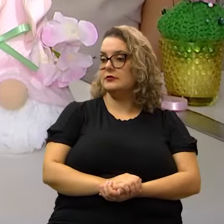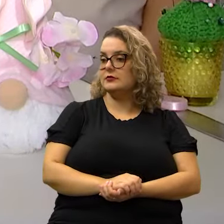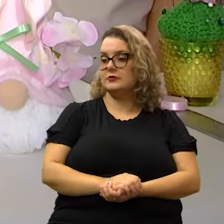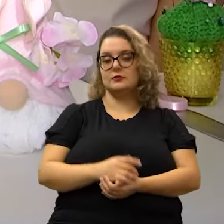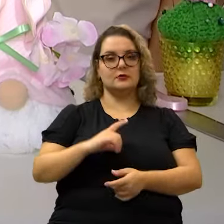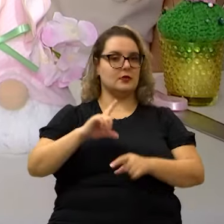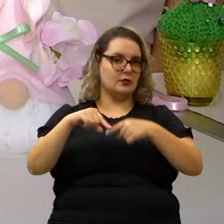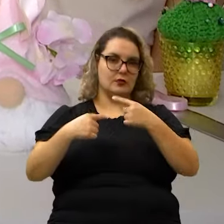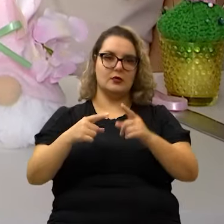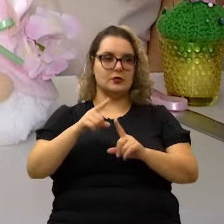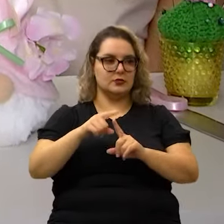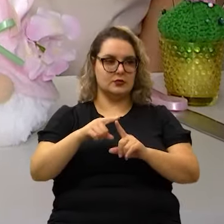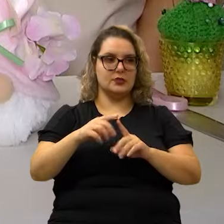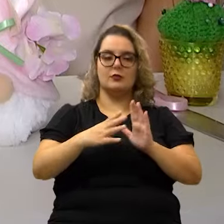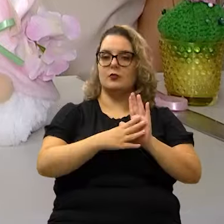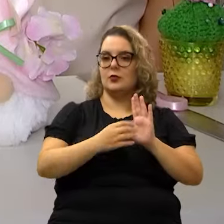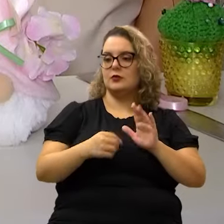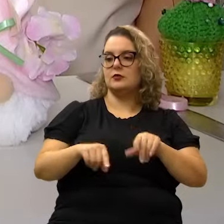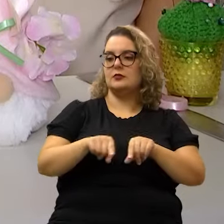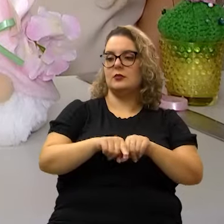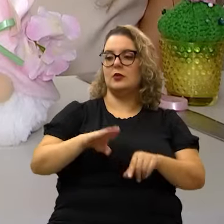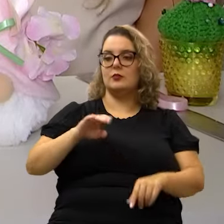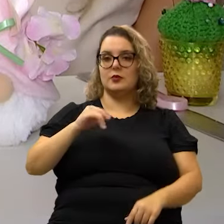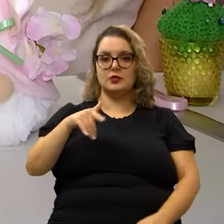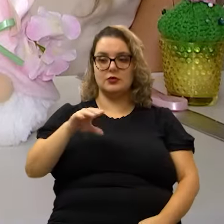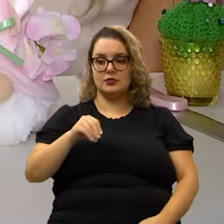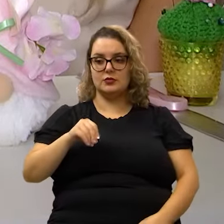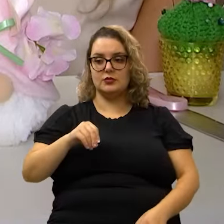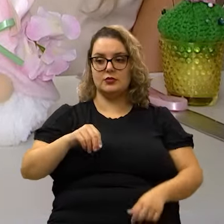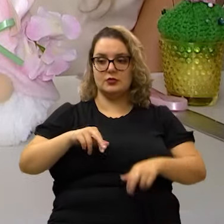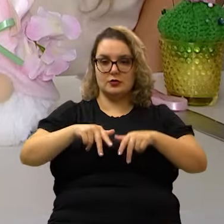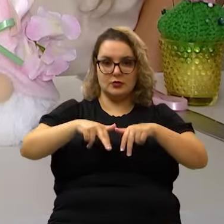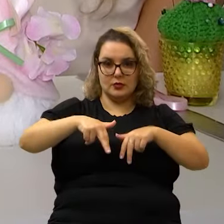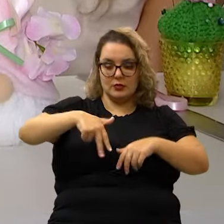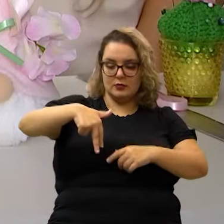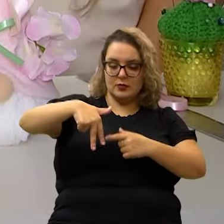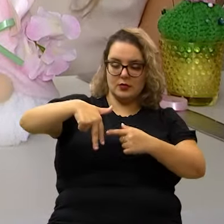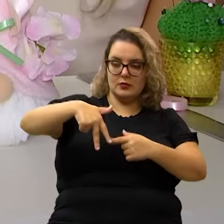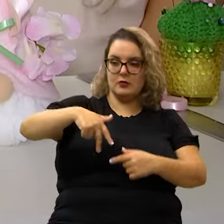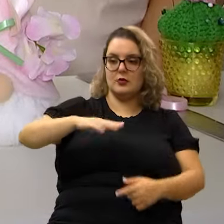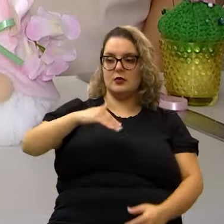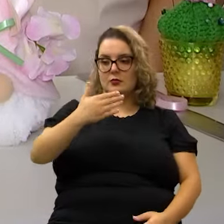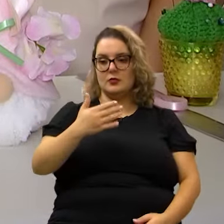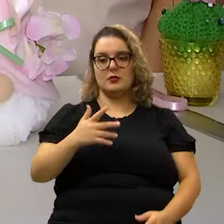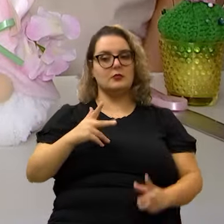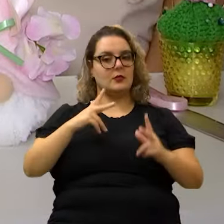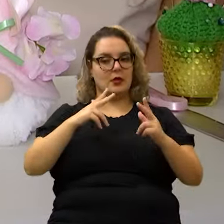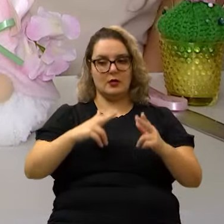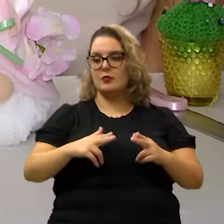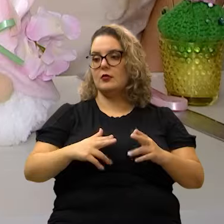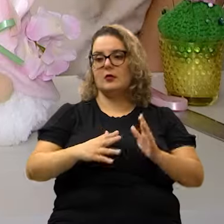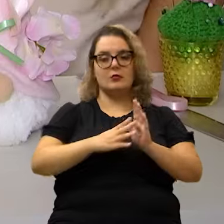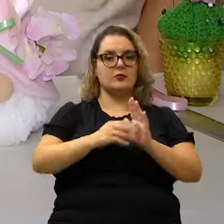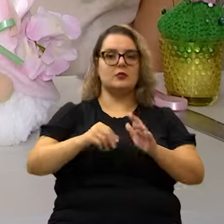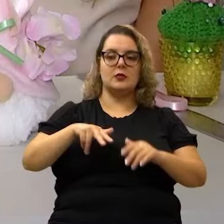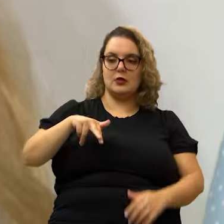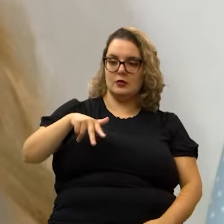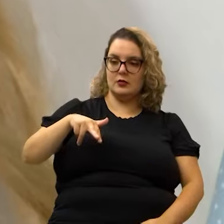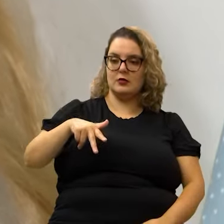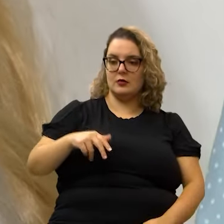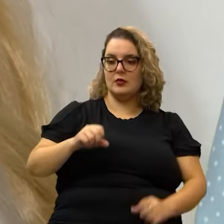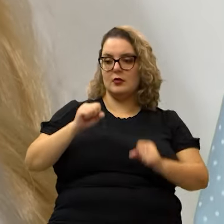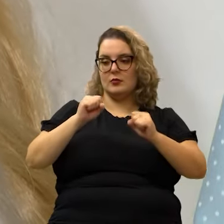outro tipo de modelo também que dá pra fazer dos bichinhos, que a gente coloca as perninhas ali do outro lado, tem um. Ele é o mesmo modelo, mas ele também tem as perninhas que dá